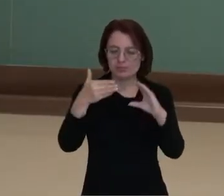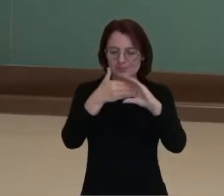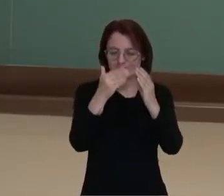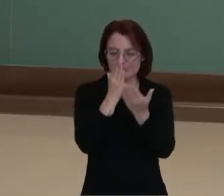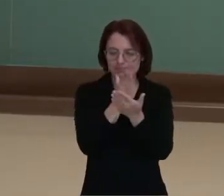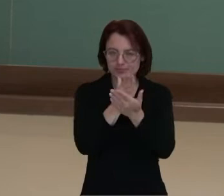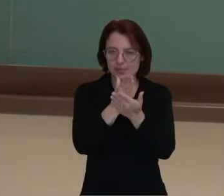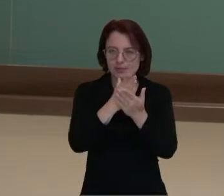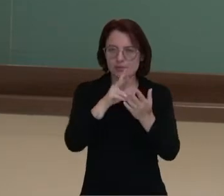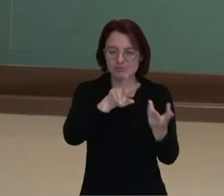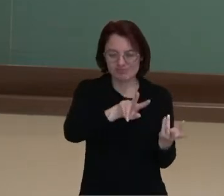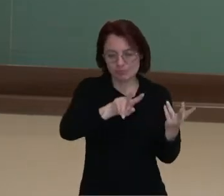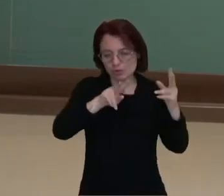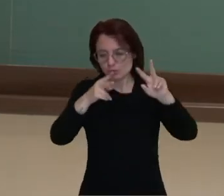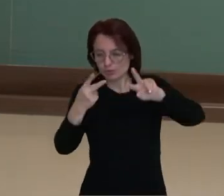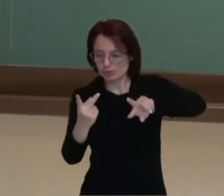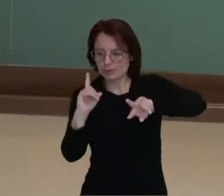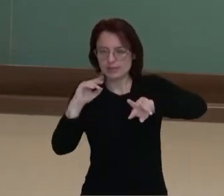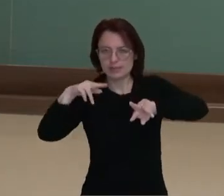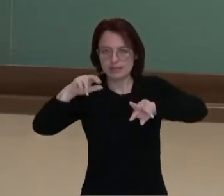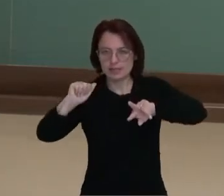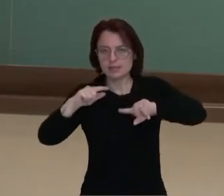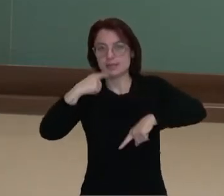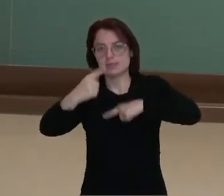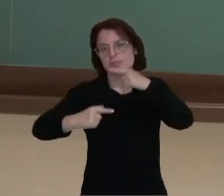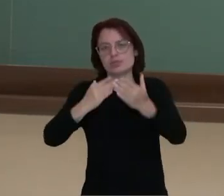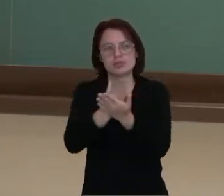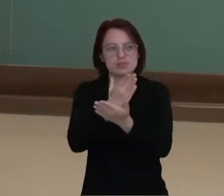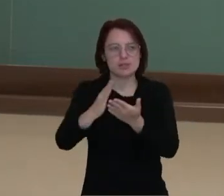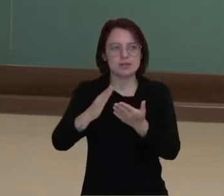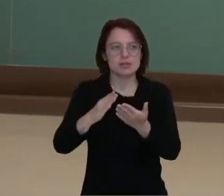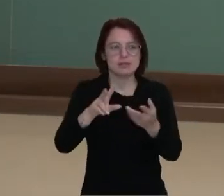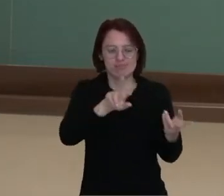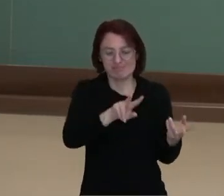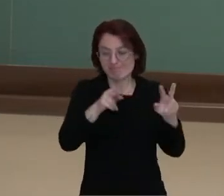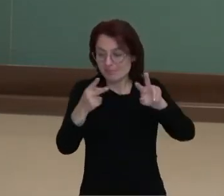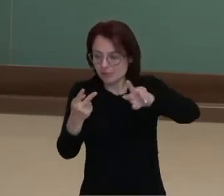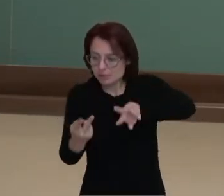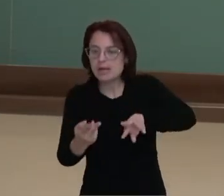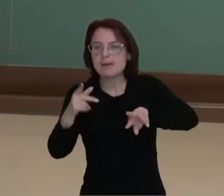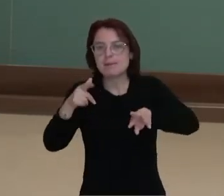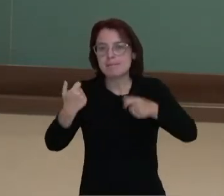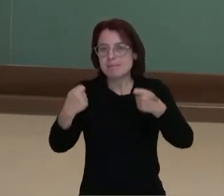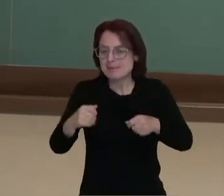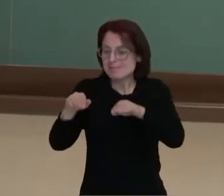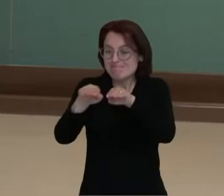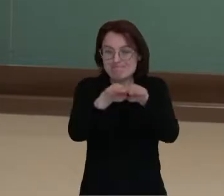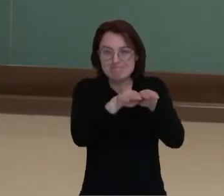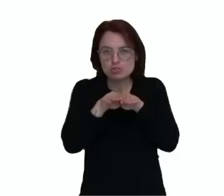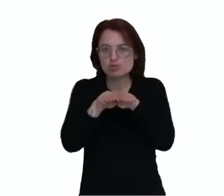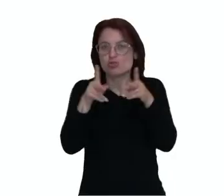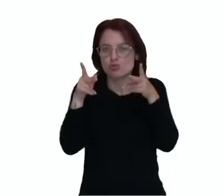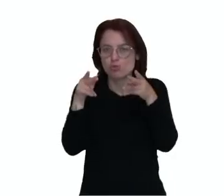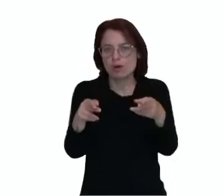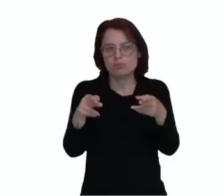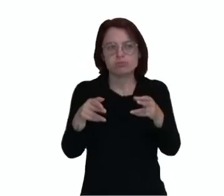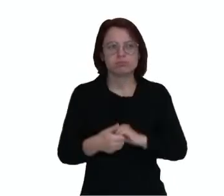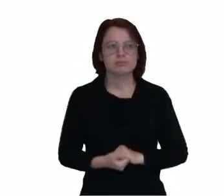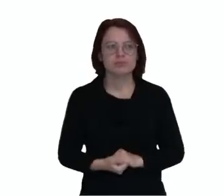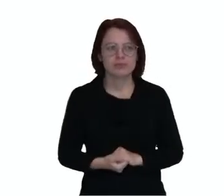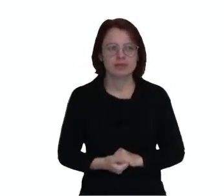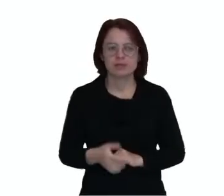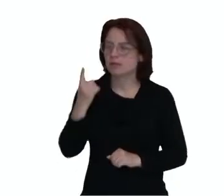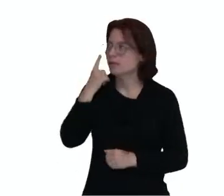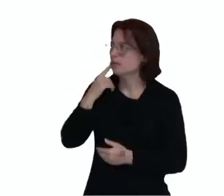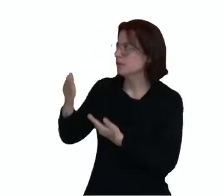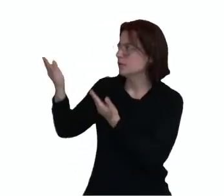duplica o DNA para daí se dividir. Então, quando ele duplica, nós temos a cromátide. Então, nós temos uma cromátide e aí